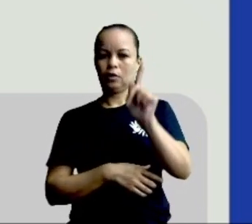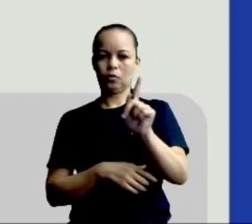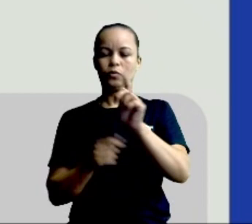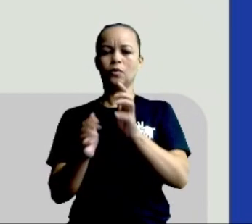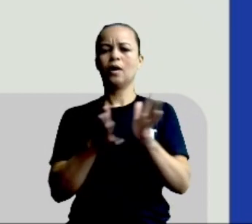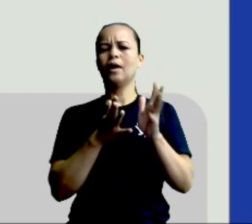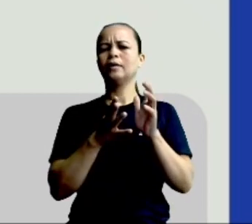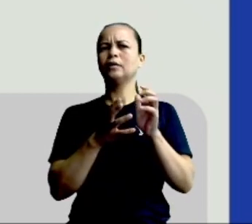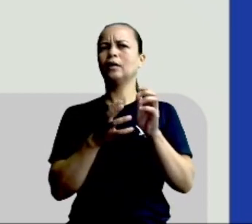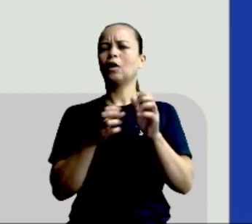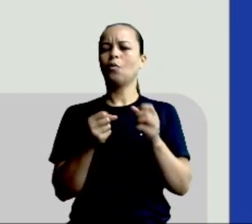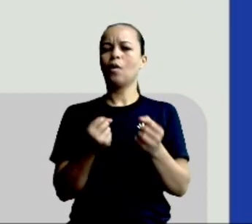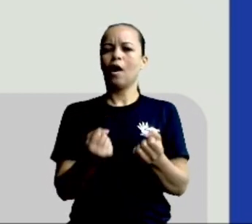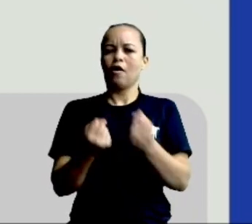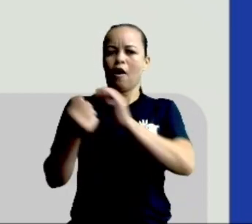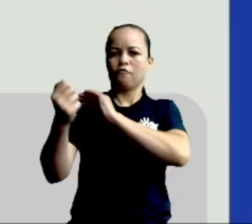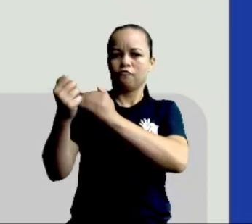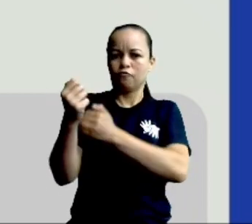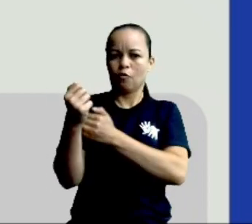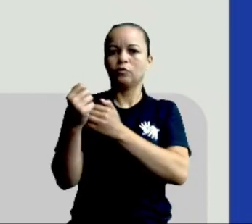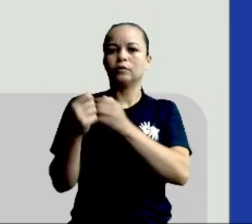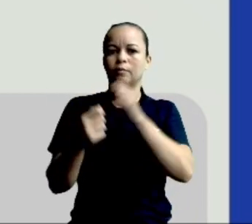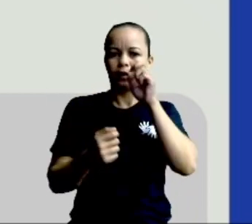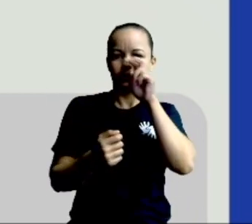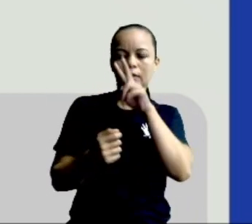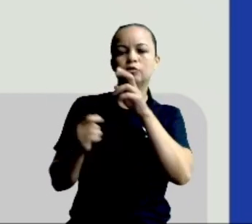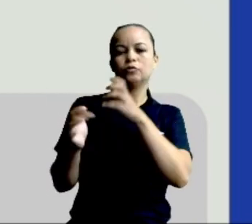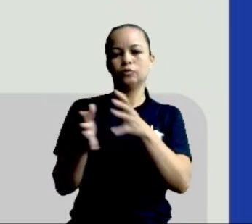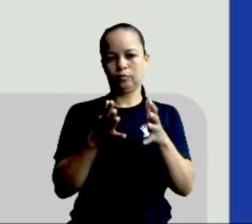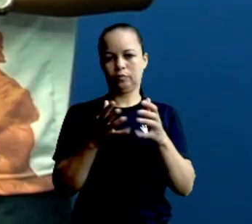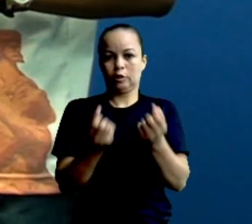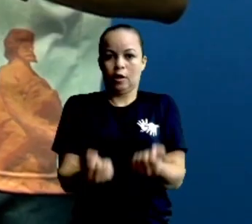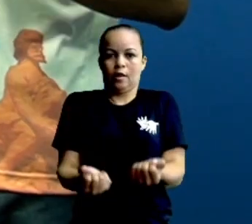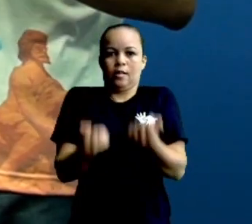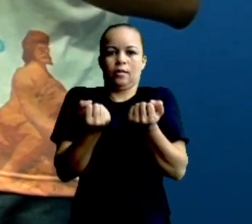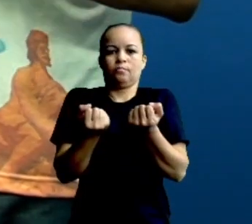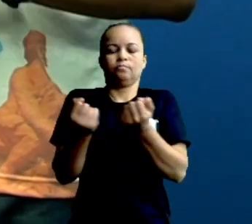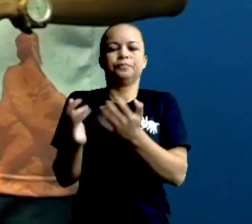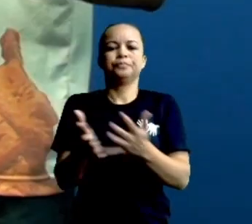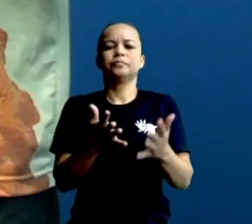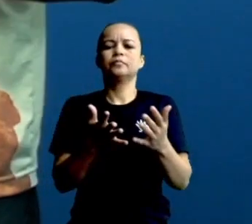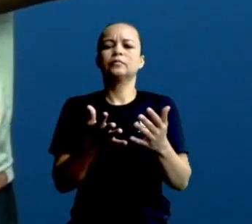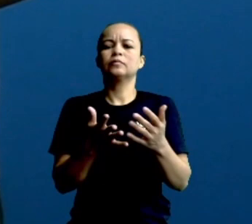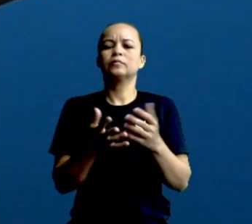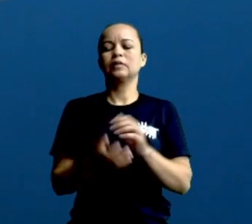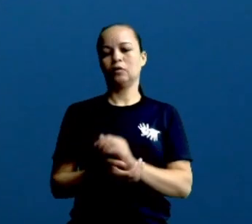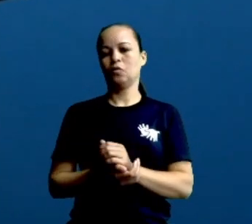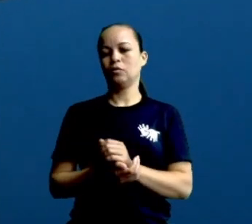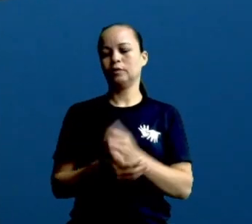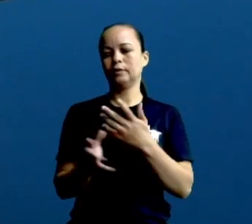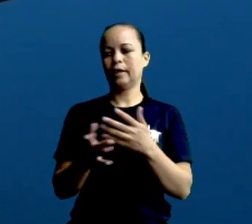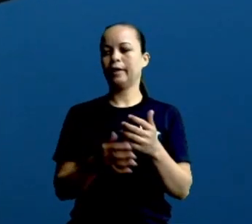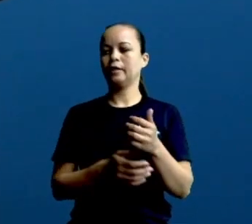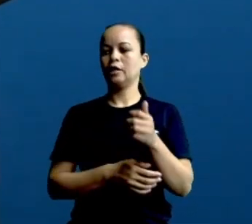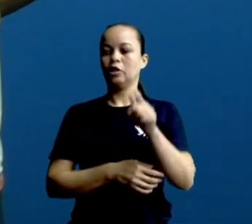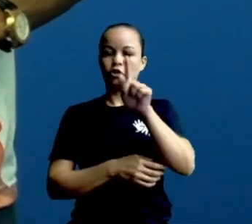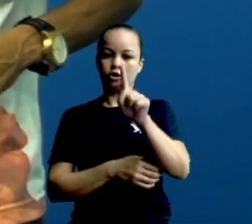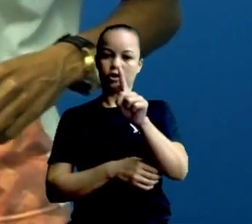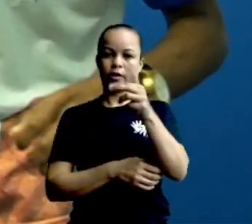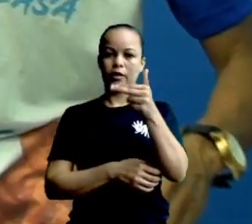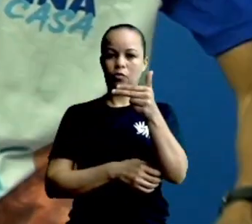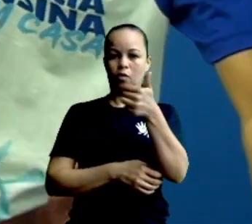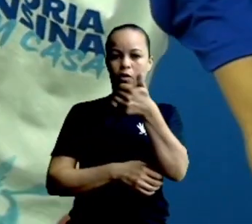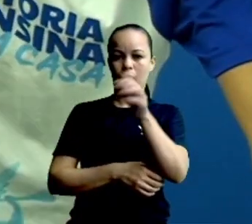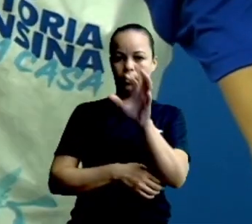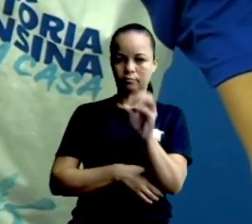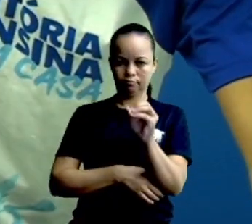à força-peso, tá, do halter levantado. Considere G igual a 10. Então, olha, gente, deixa eu pegar